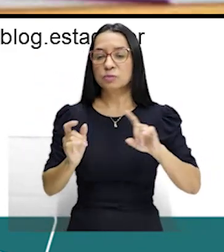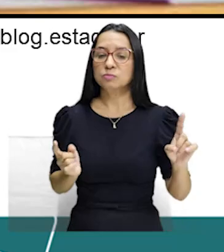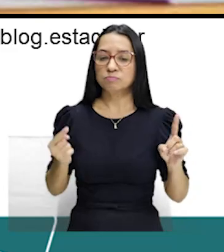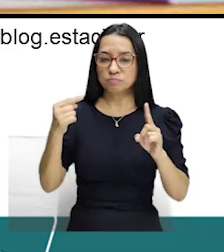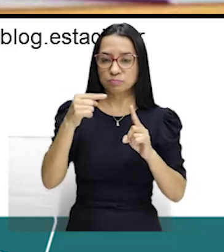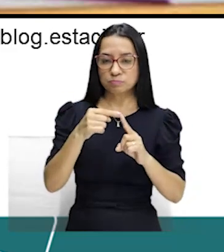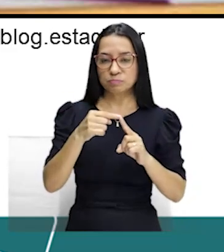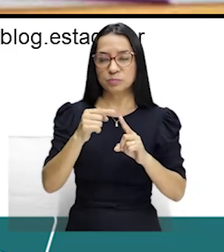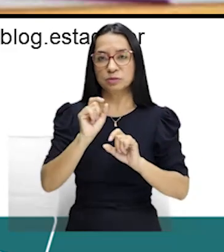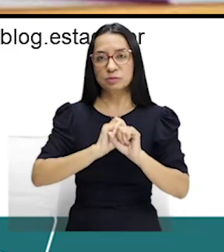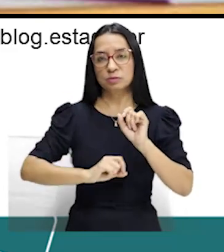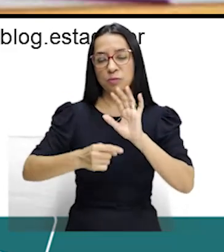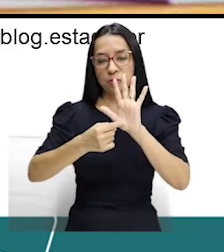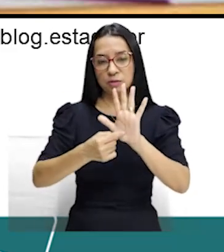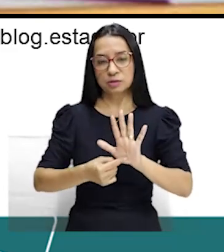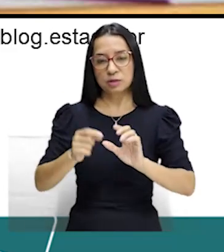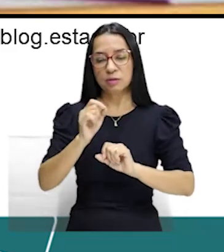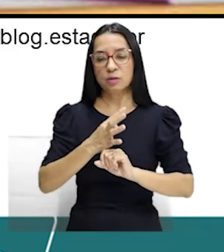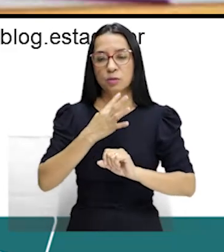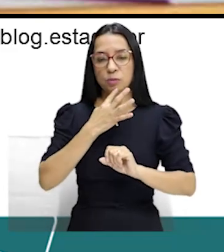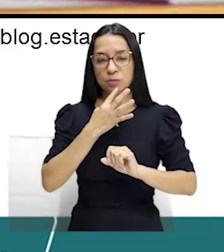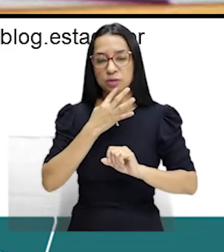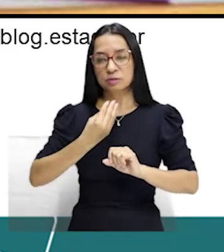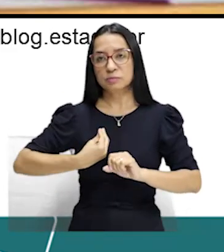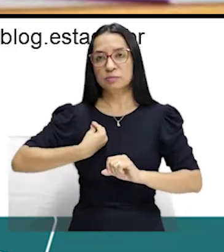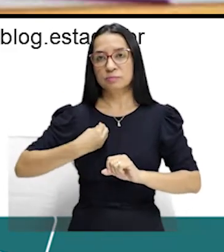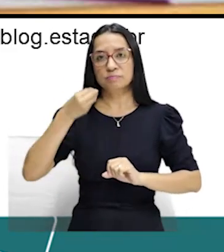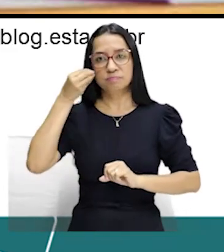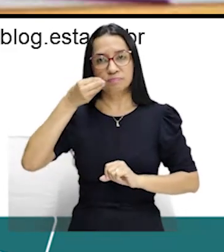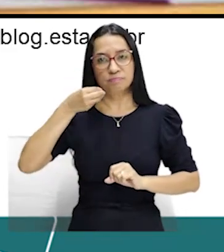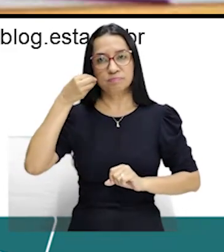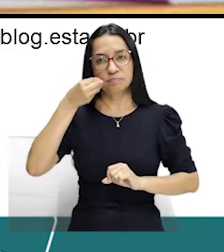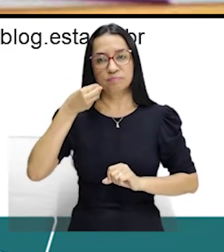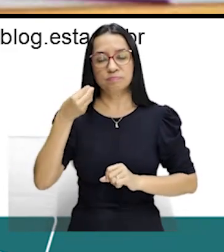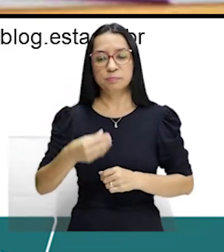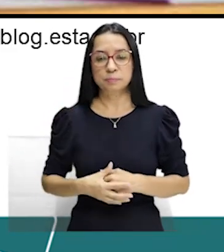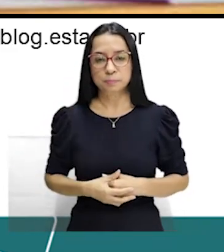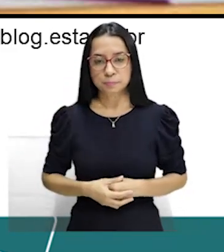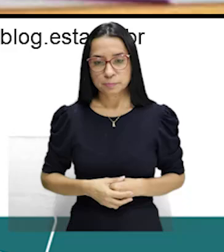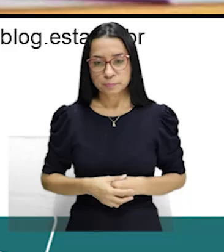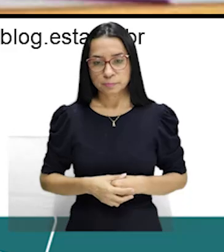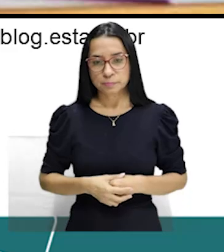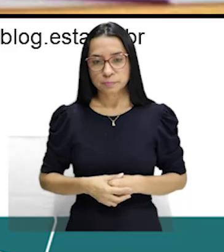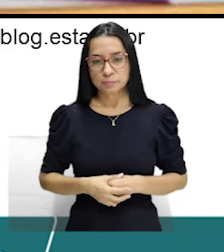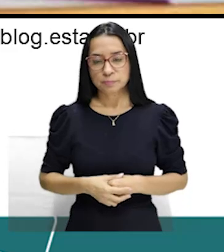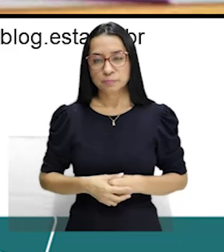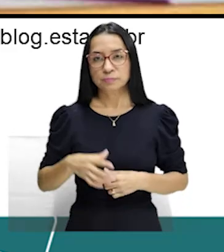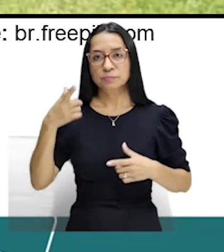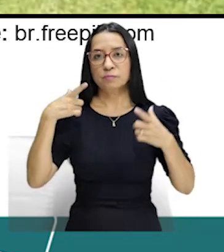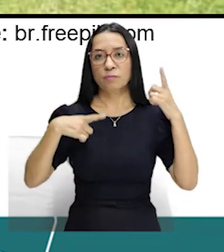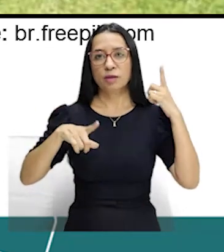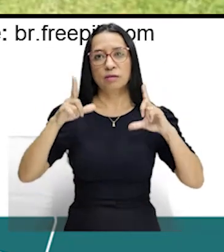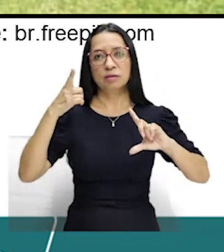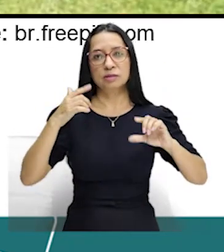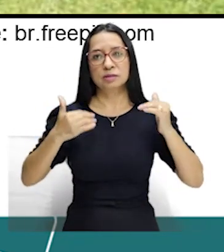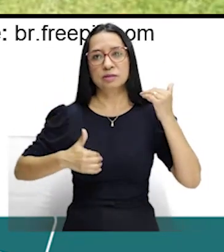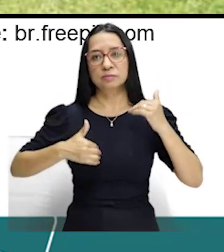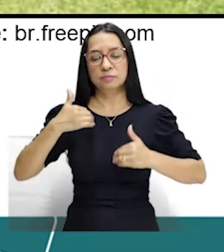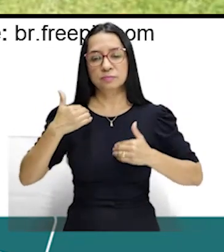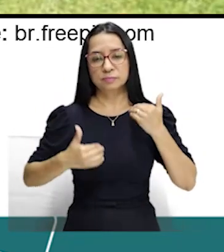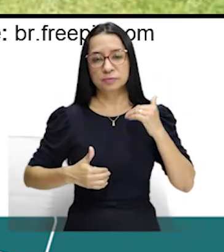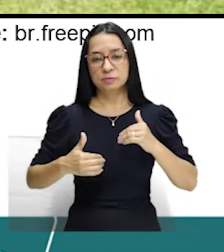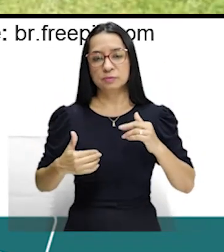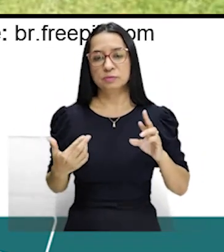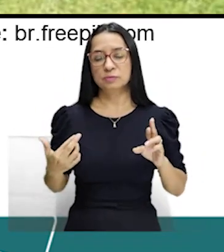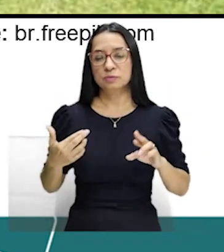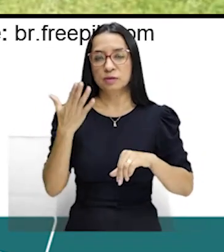objetivas, com destaque para o conhecimento vivido e experimentado. Nós temos o lazer